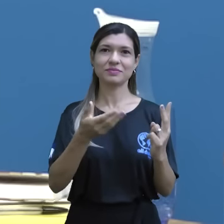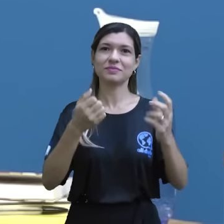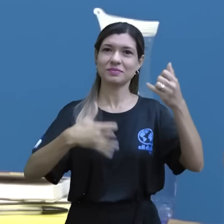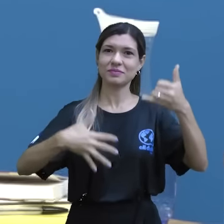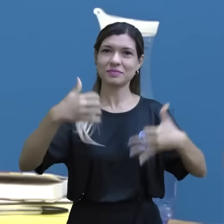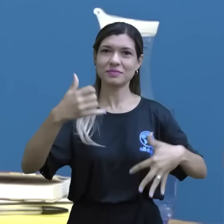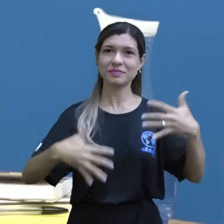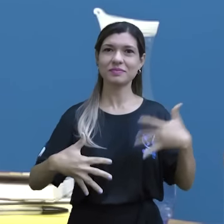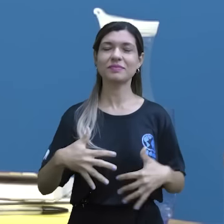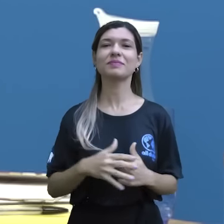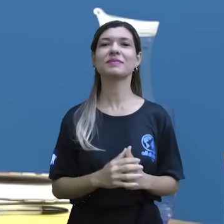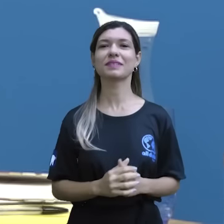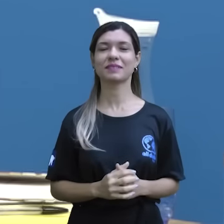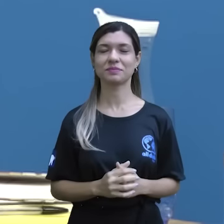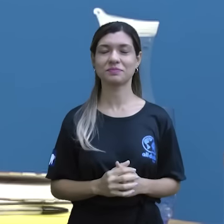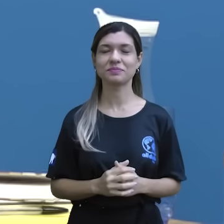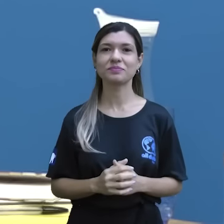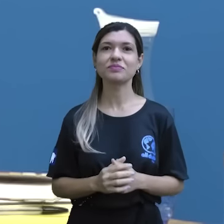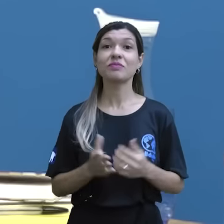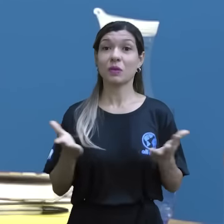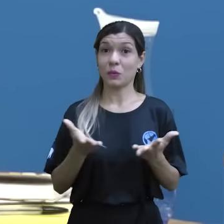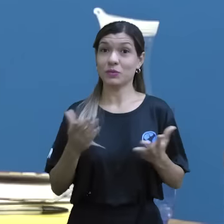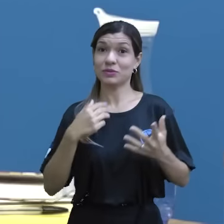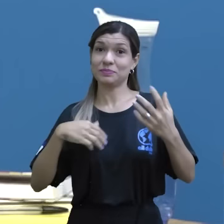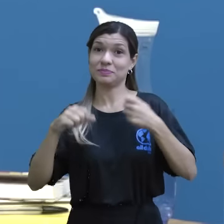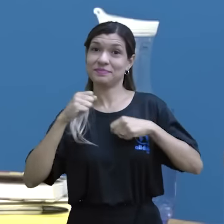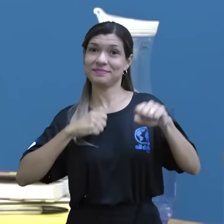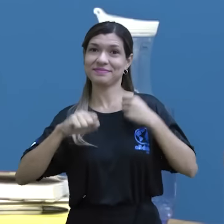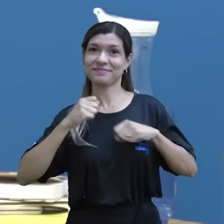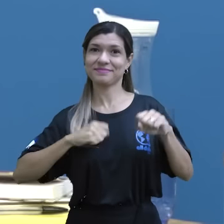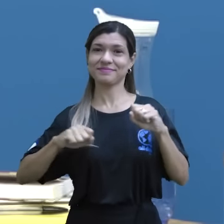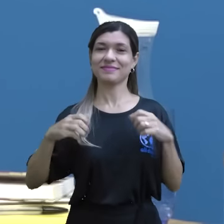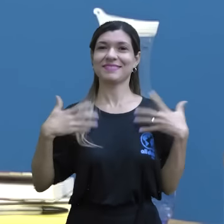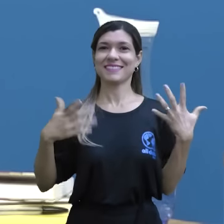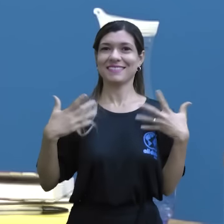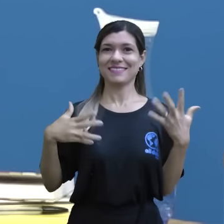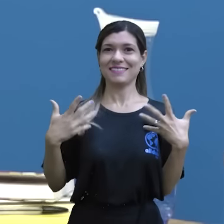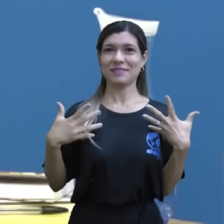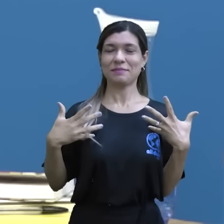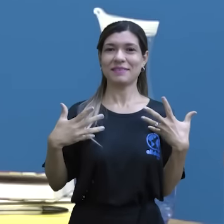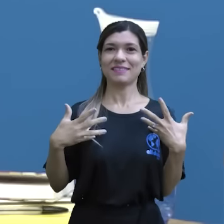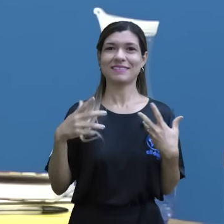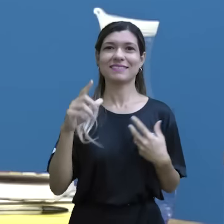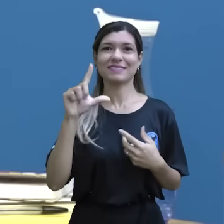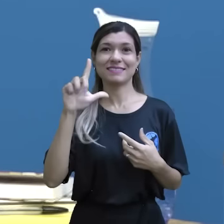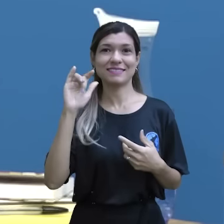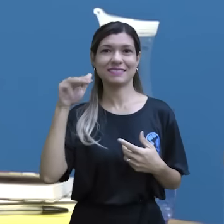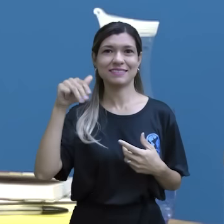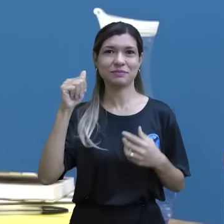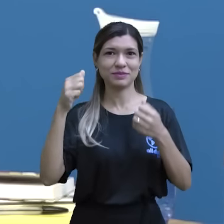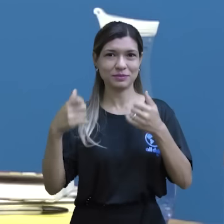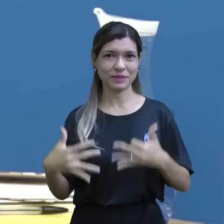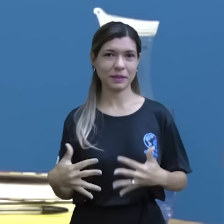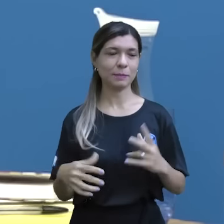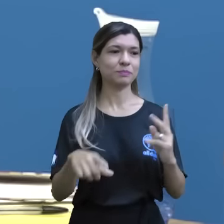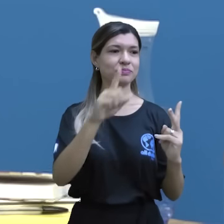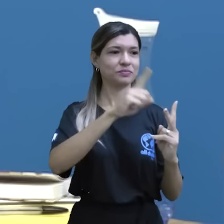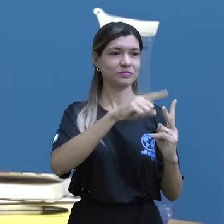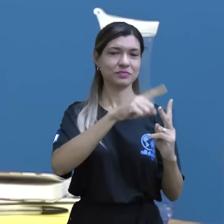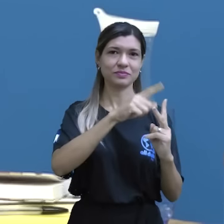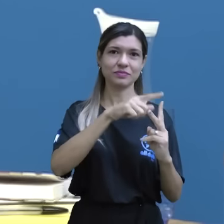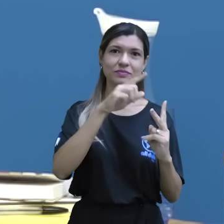né? A Beatriz Rezende é ensaísta, crítica literária, professora titular da Faculdade de Letras da UFRJ,